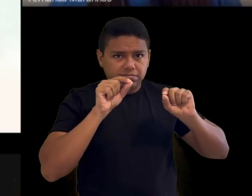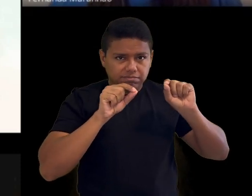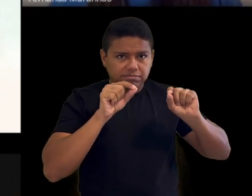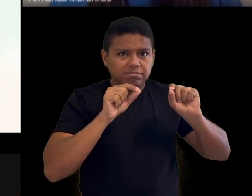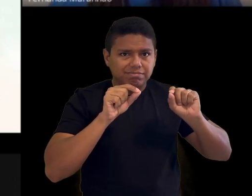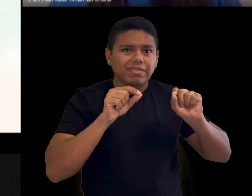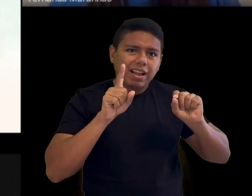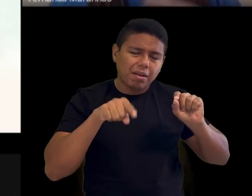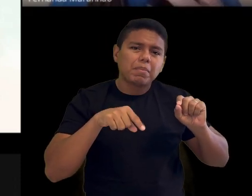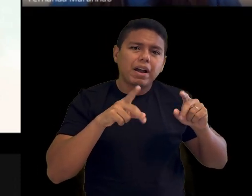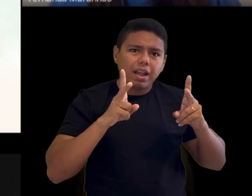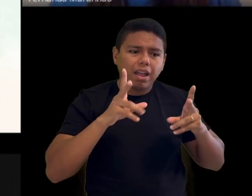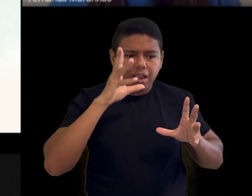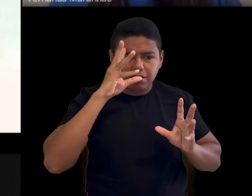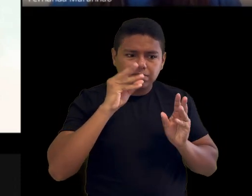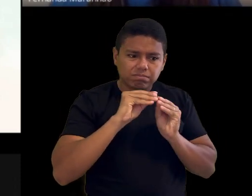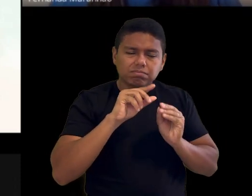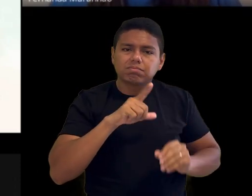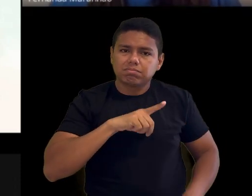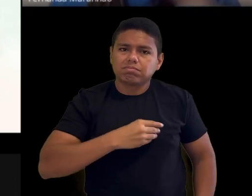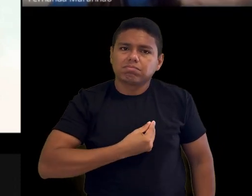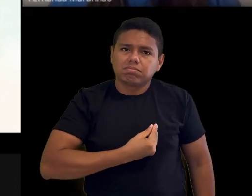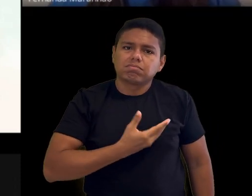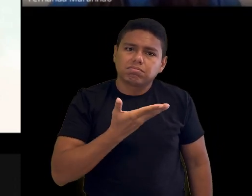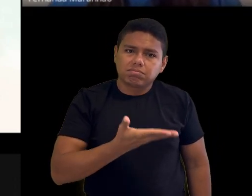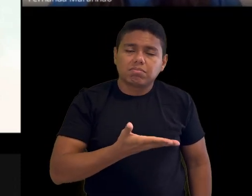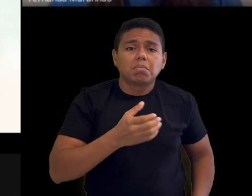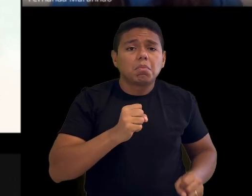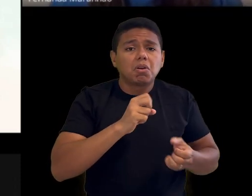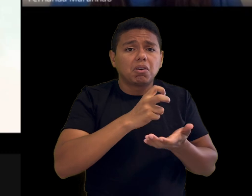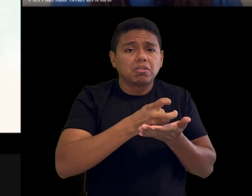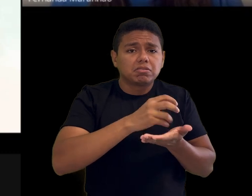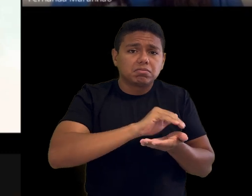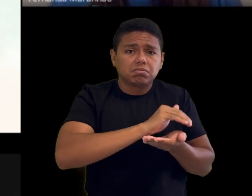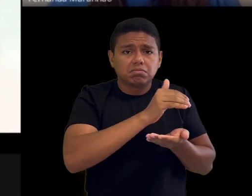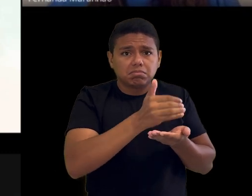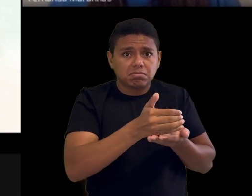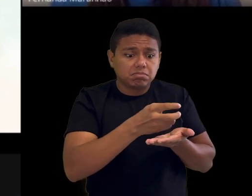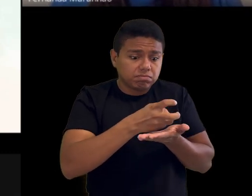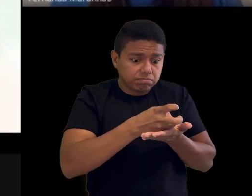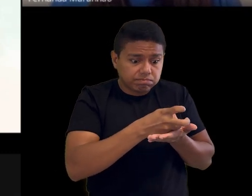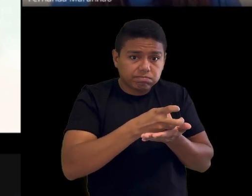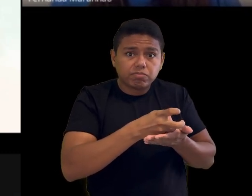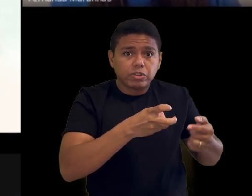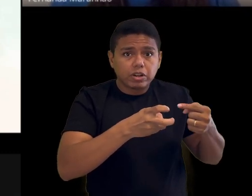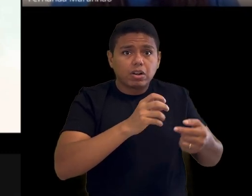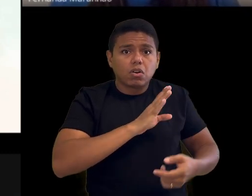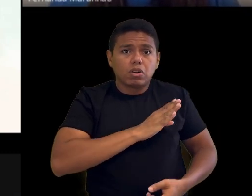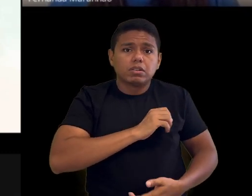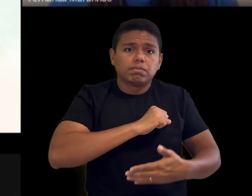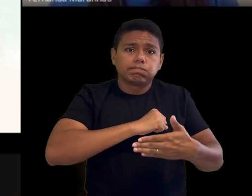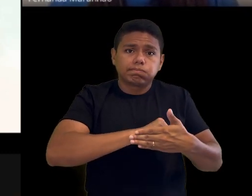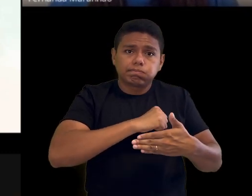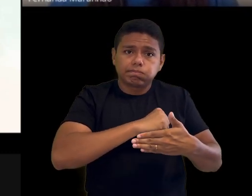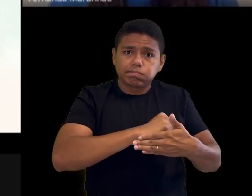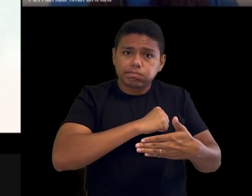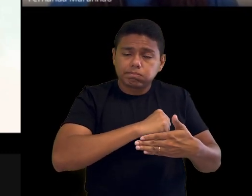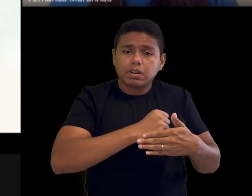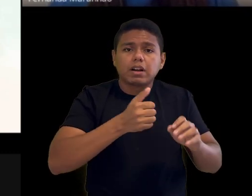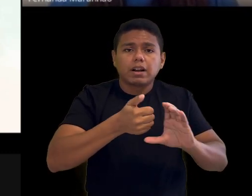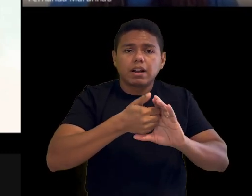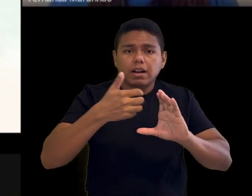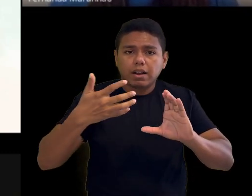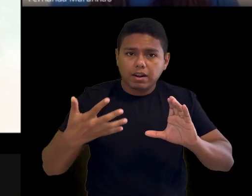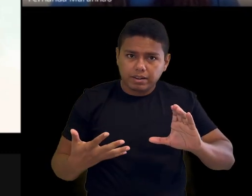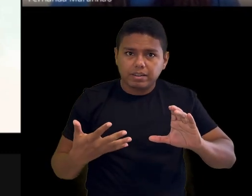possível ver saco gestacional, presença do embrião, inclusive, embrião com o coração batendo, e essas características, os achados ultrassonográficos e